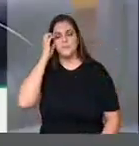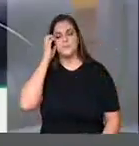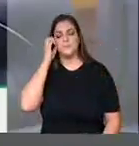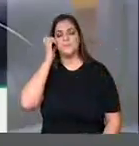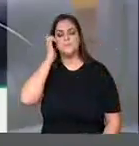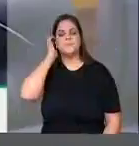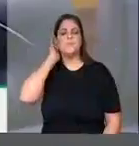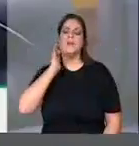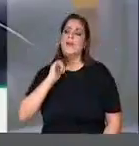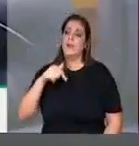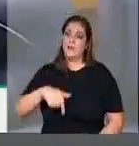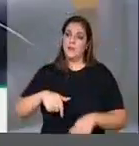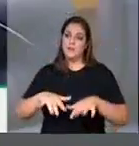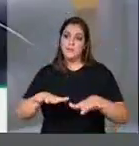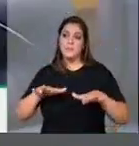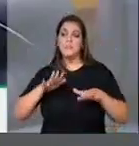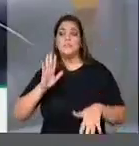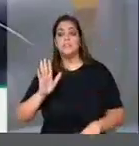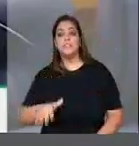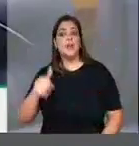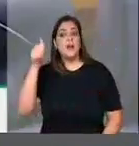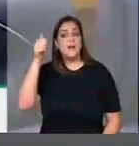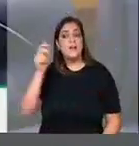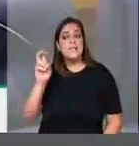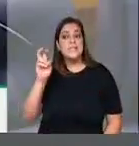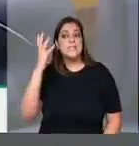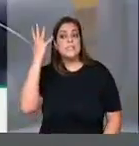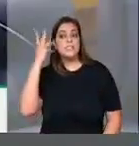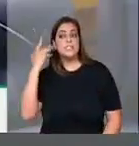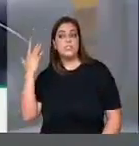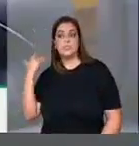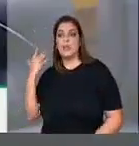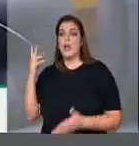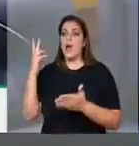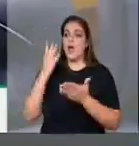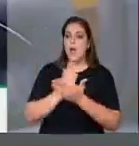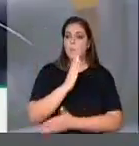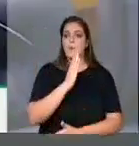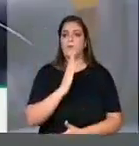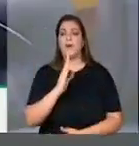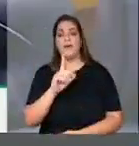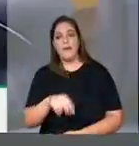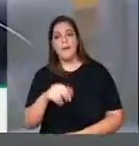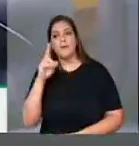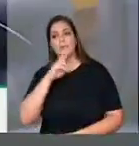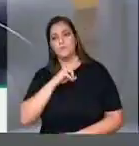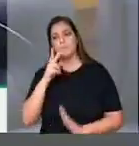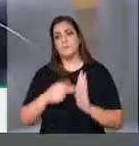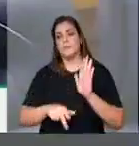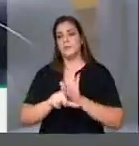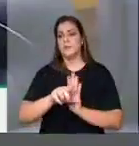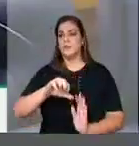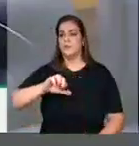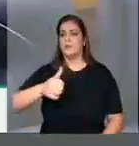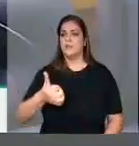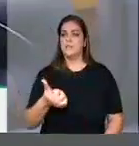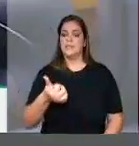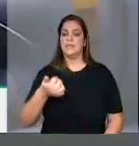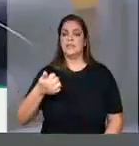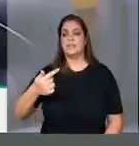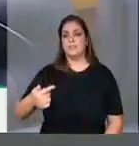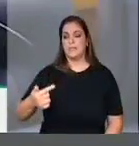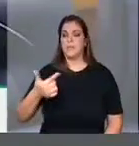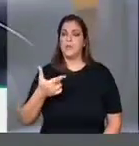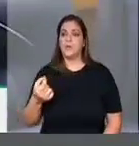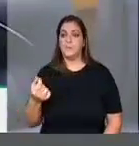este plenário aprovou faz 15 dias a urgência para votar o projeto de lei 9617 de 2018